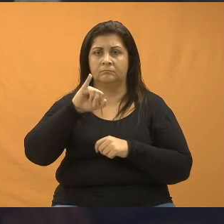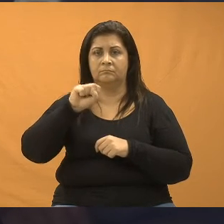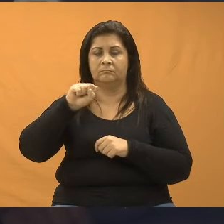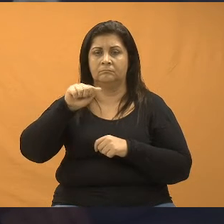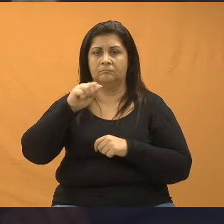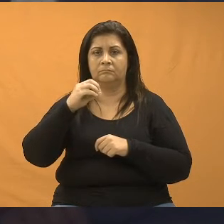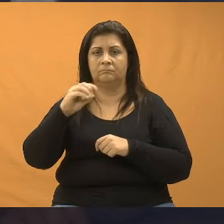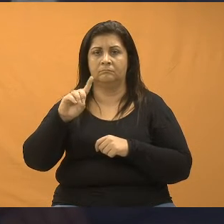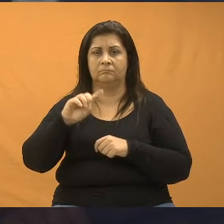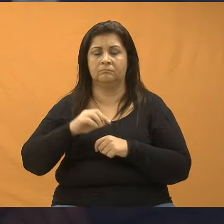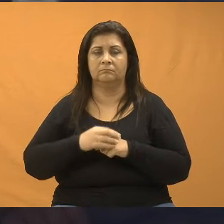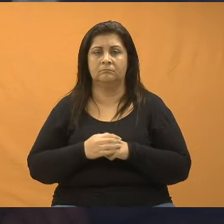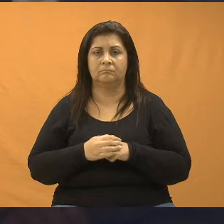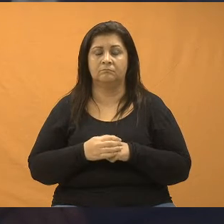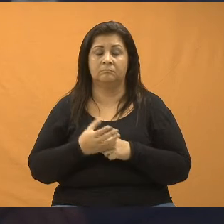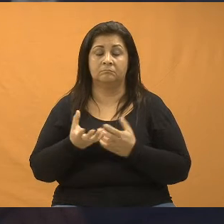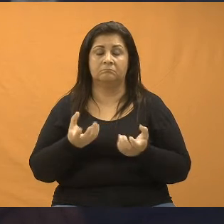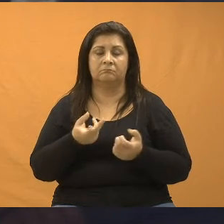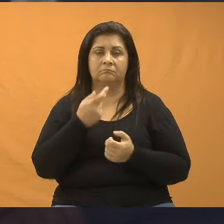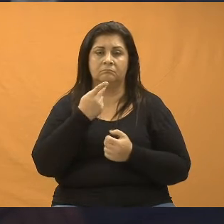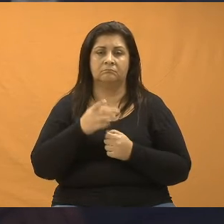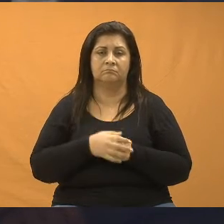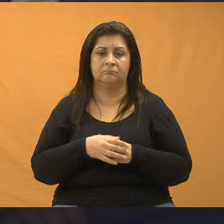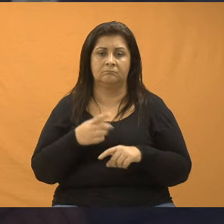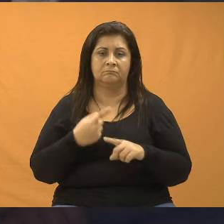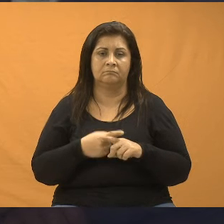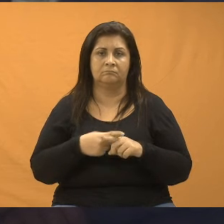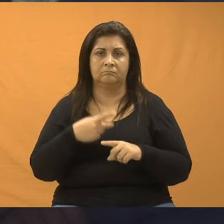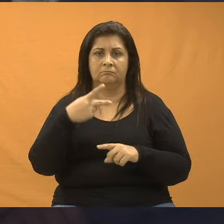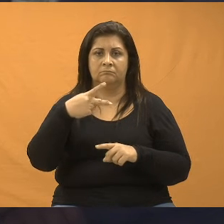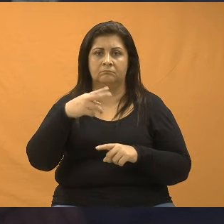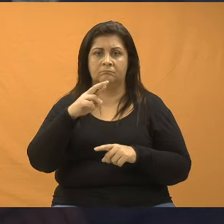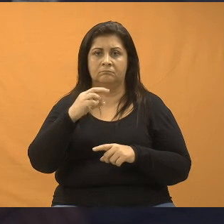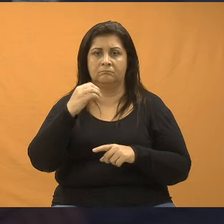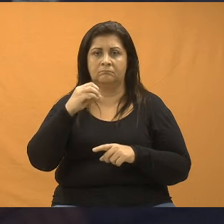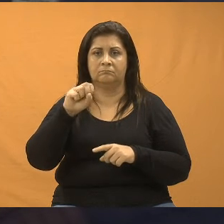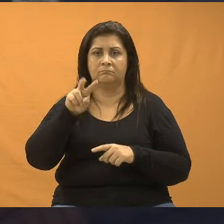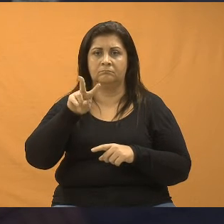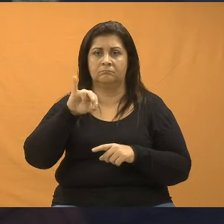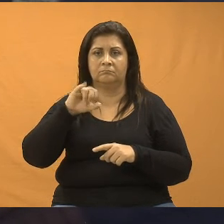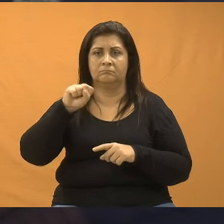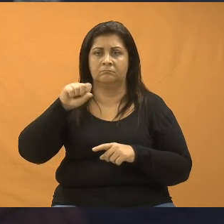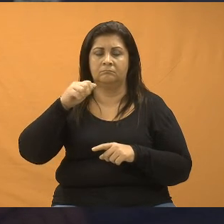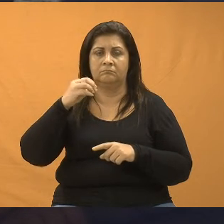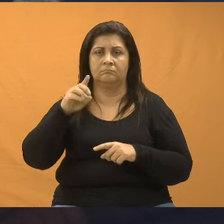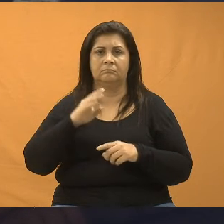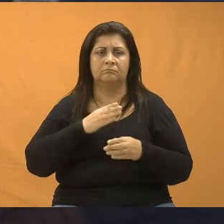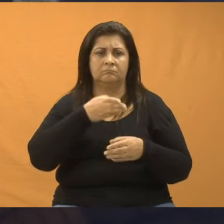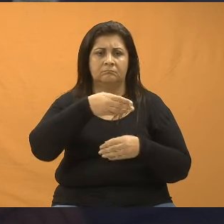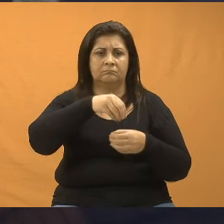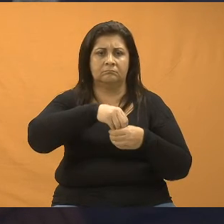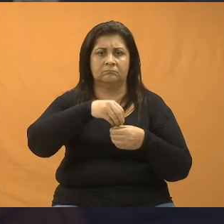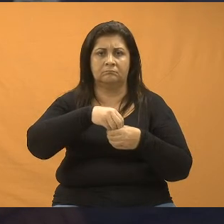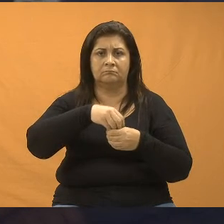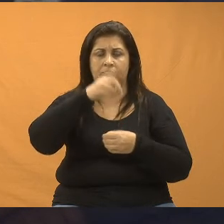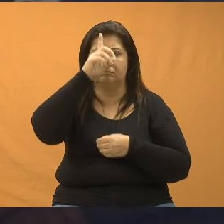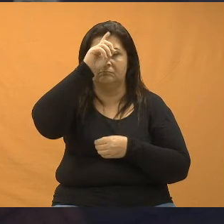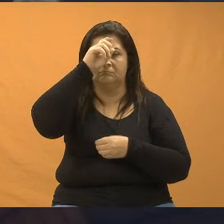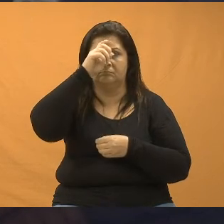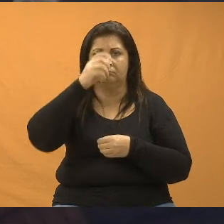aí que eu ia comentar. Porque a provisão foi uma OS que foi para dentro da Santa Casa para melhorar a